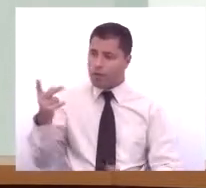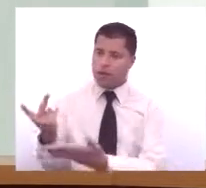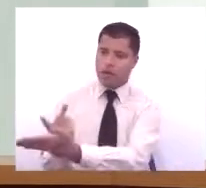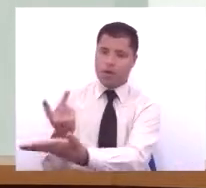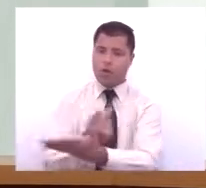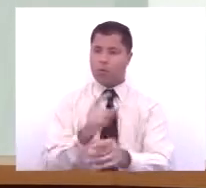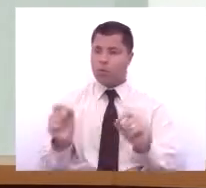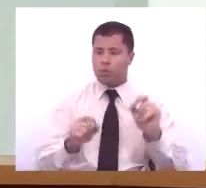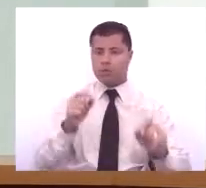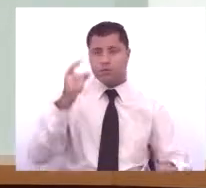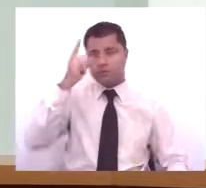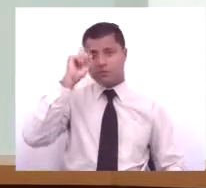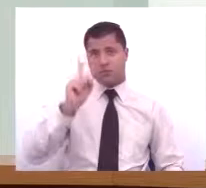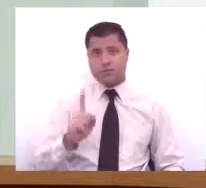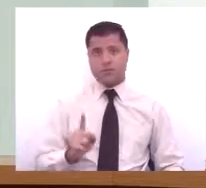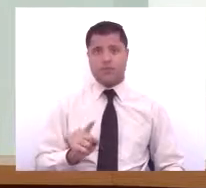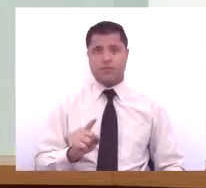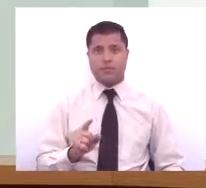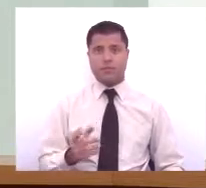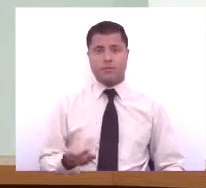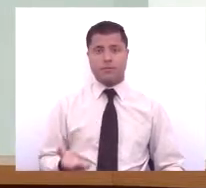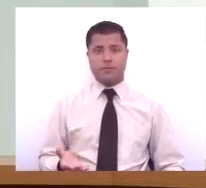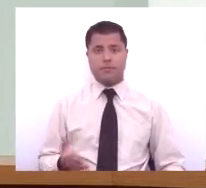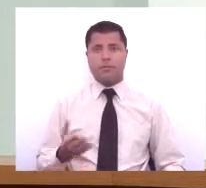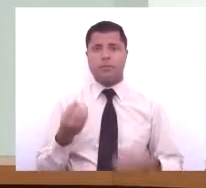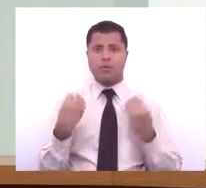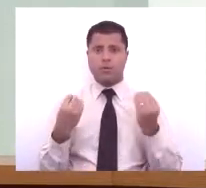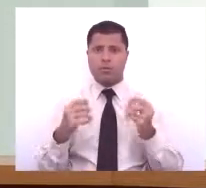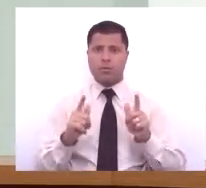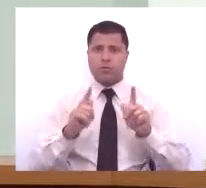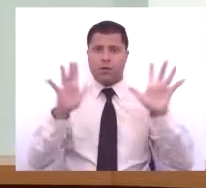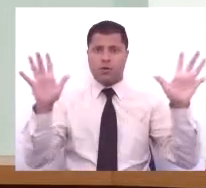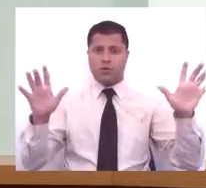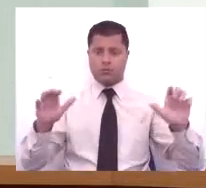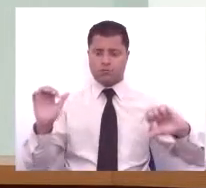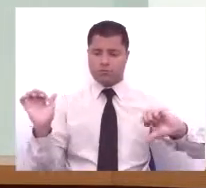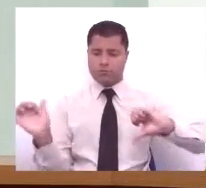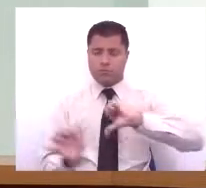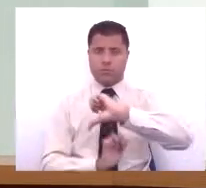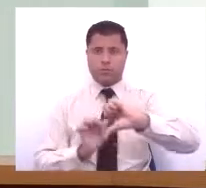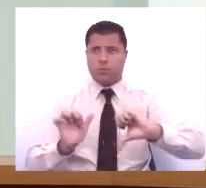Eu pergunto aqui a vocês o que se transformou a cidade de Guarulhos nessas eleições.